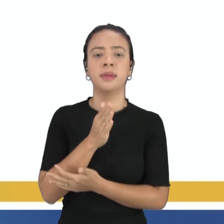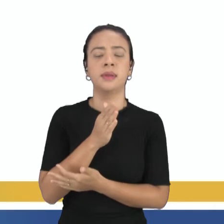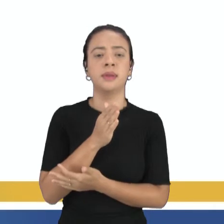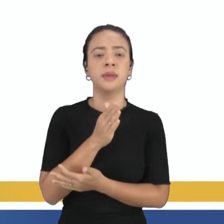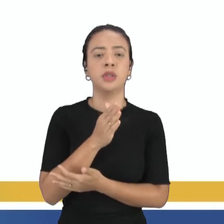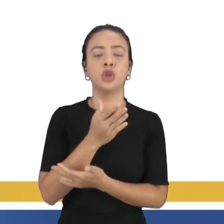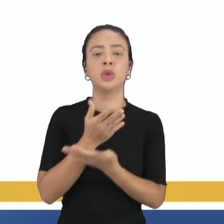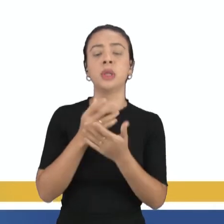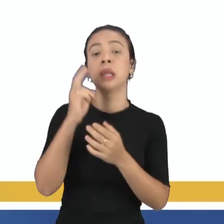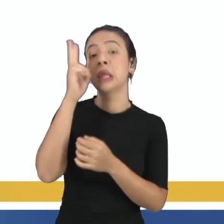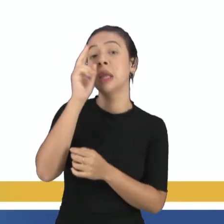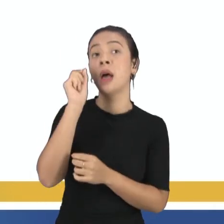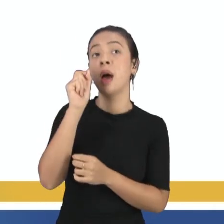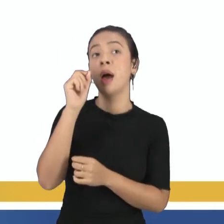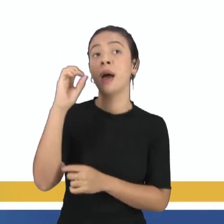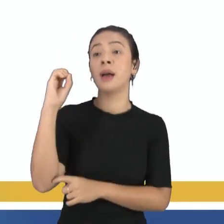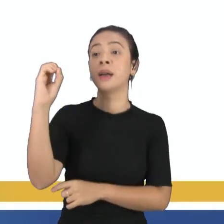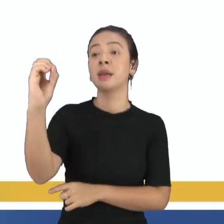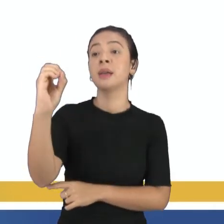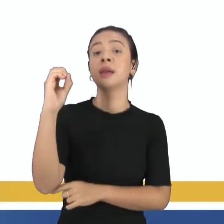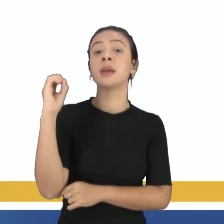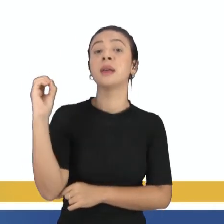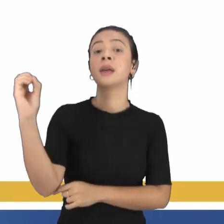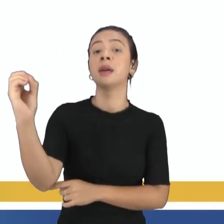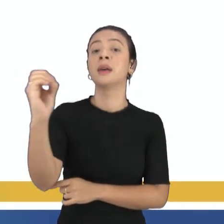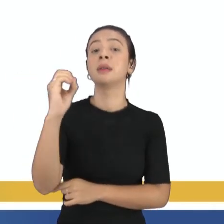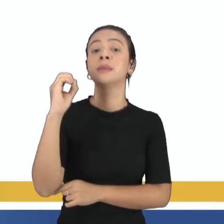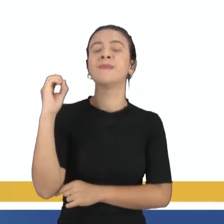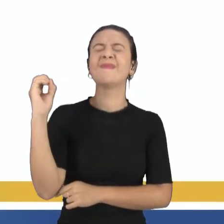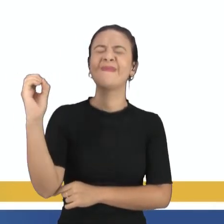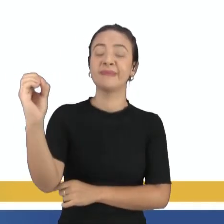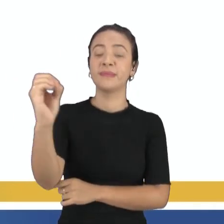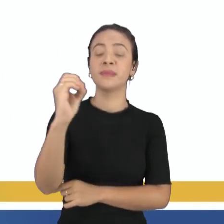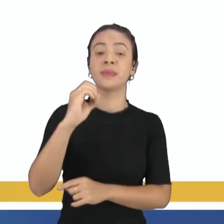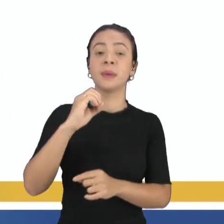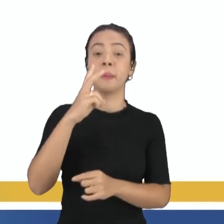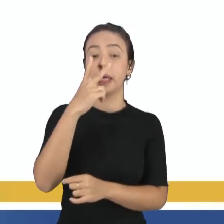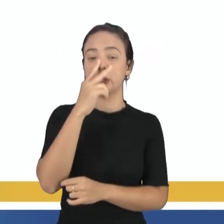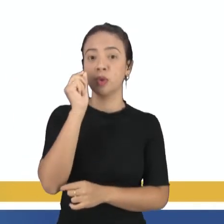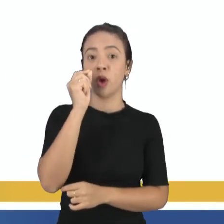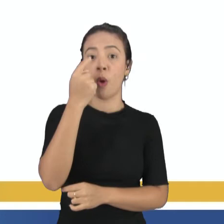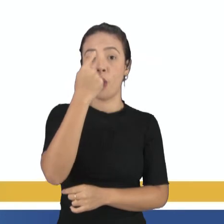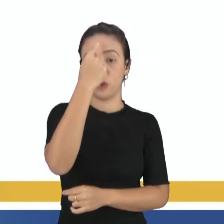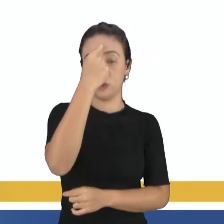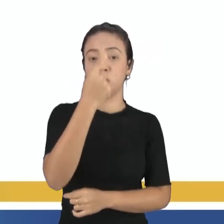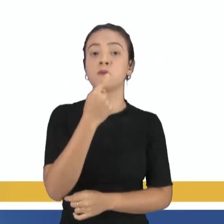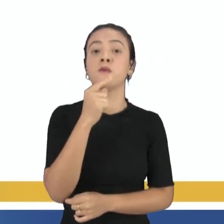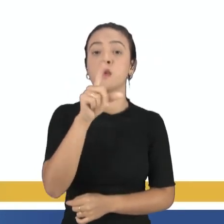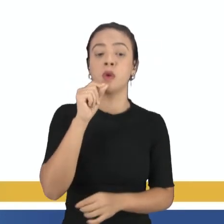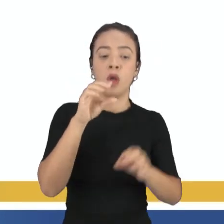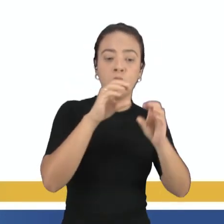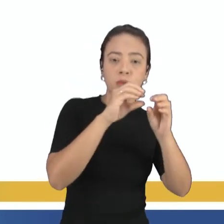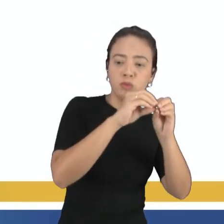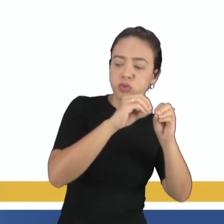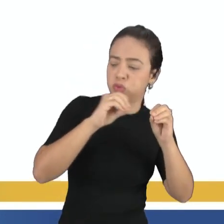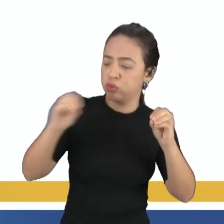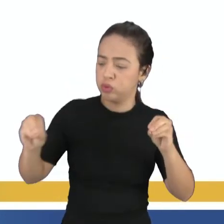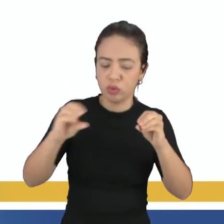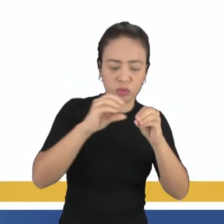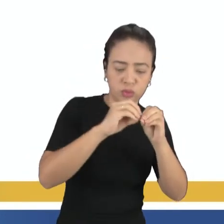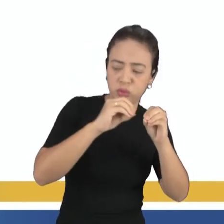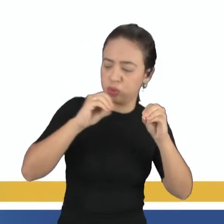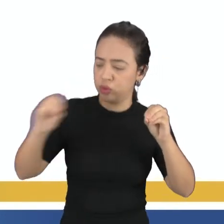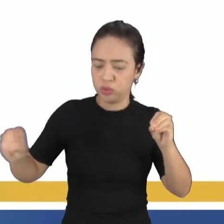nós vimos o quê? Que a translação é transladar, é como se eu pegasse uma imagem, né, fixa e puxasse outra imagem